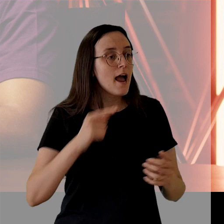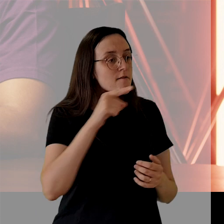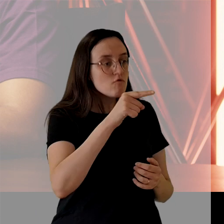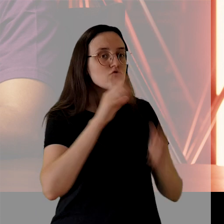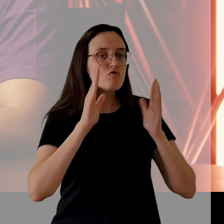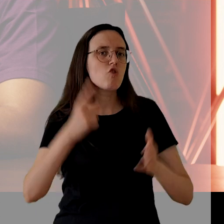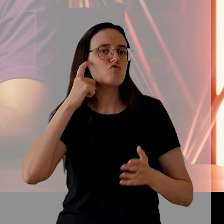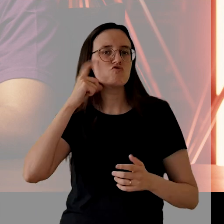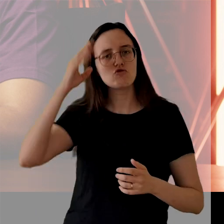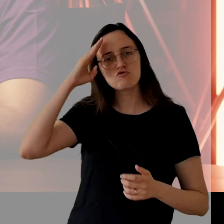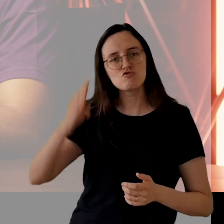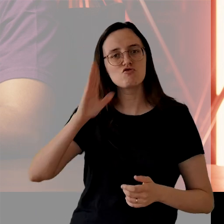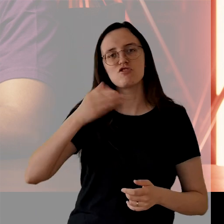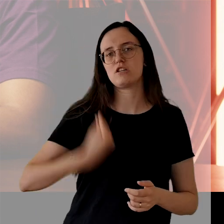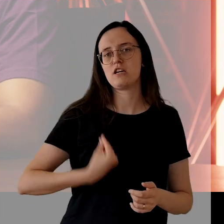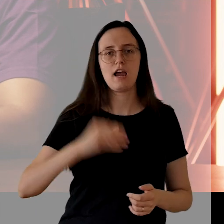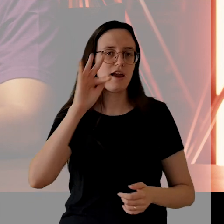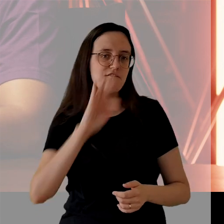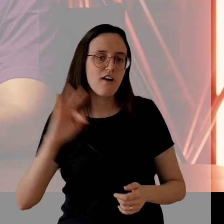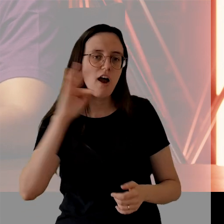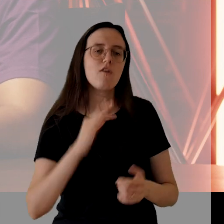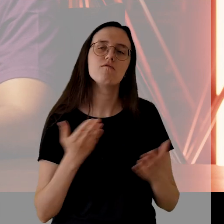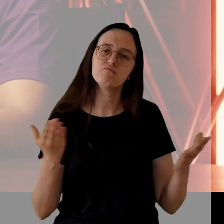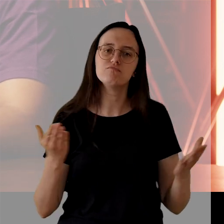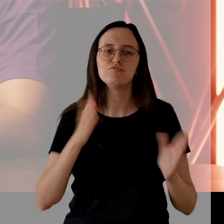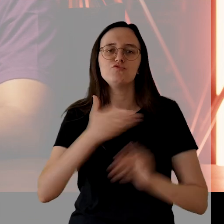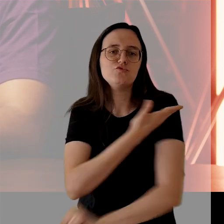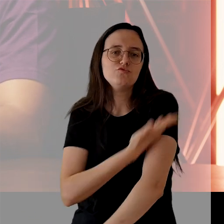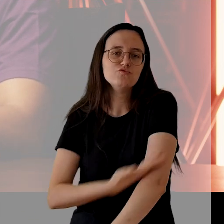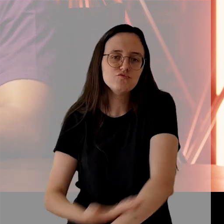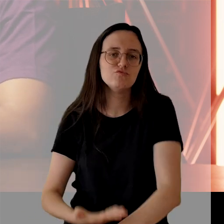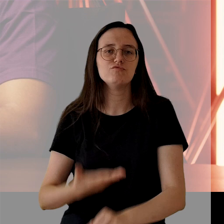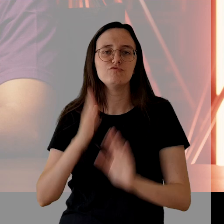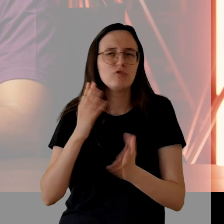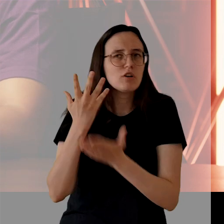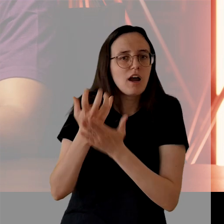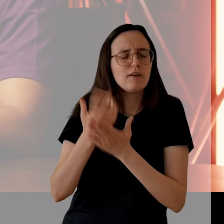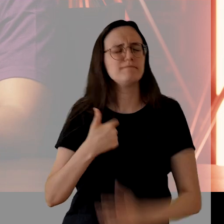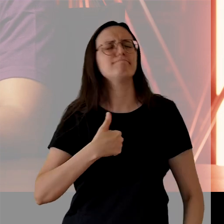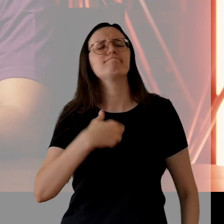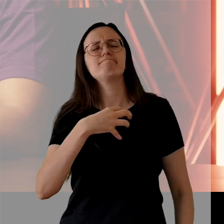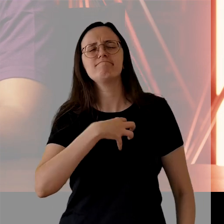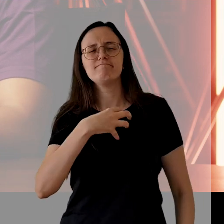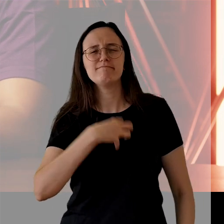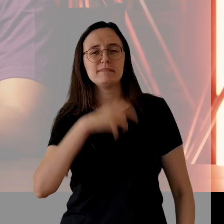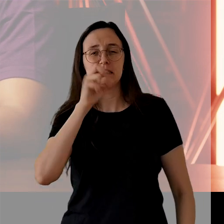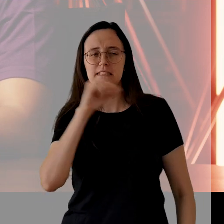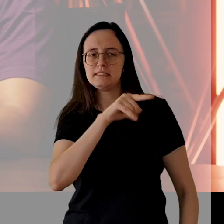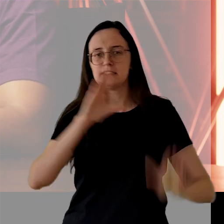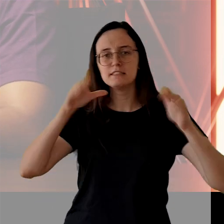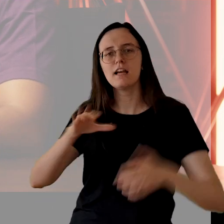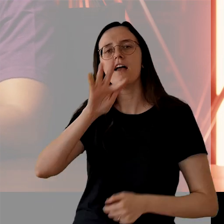som direto na faculdade, então está acostumado à gravação. Eu sinto que você, se for para Foley, né, para o processo